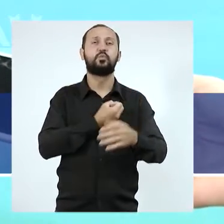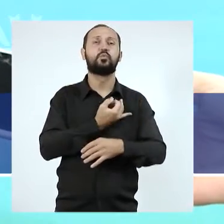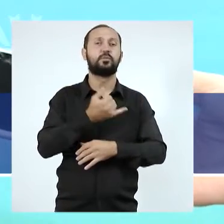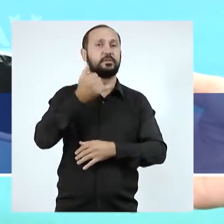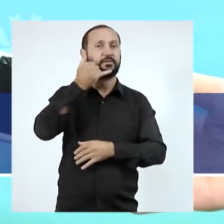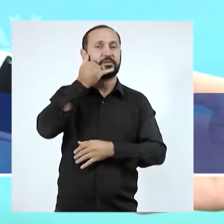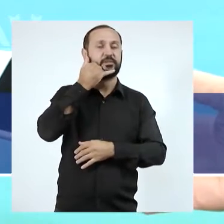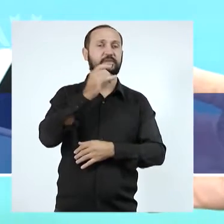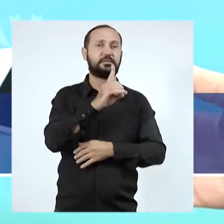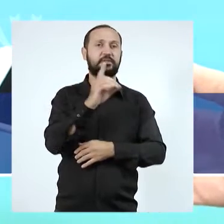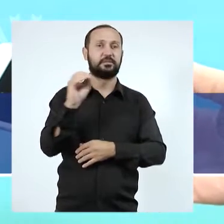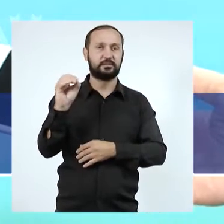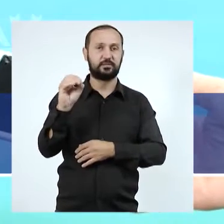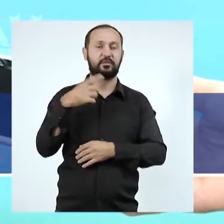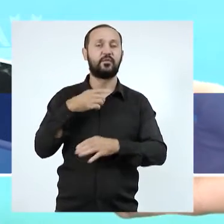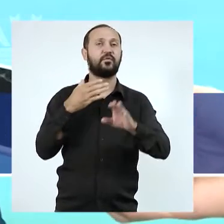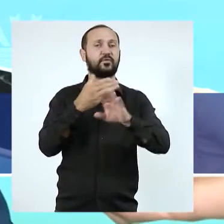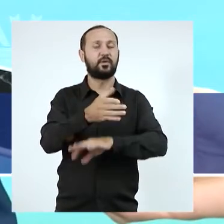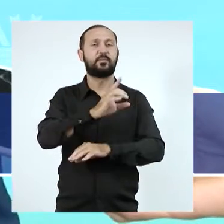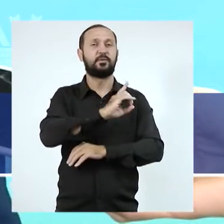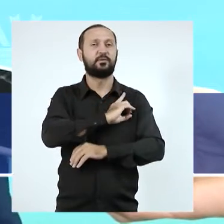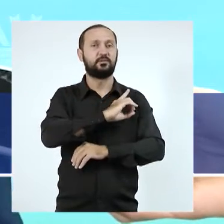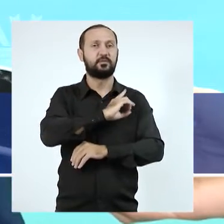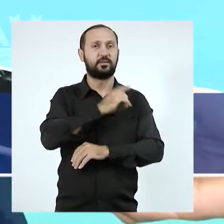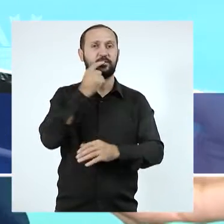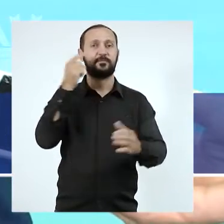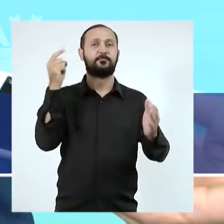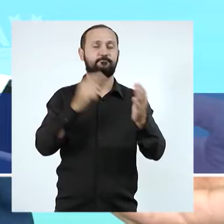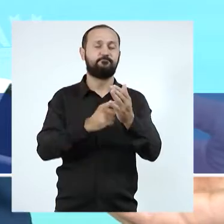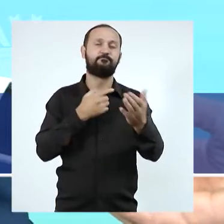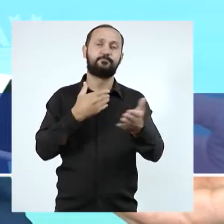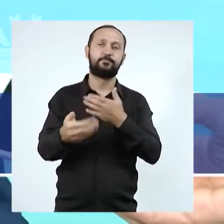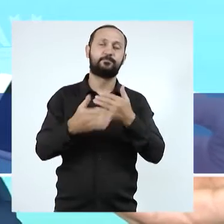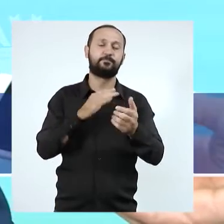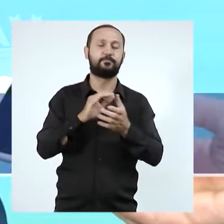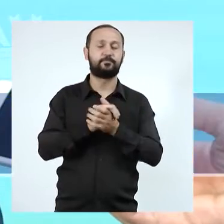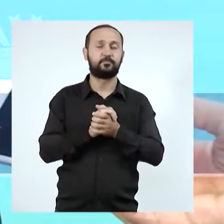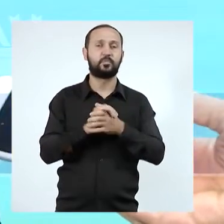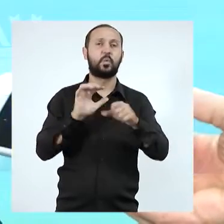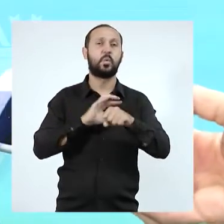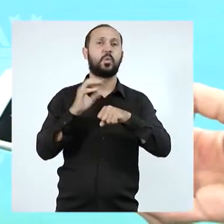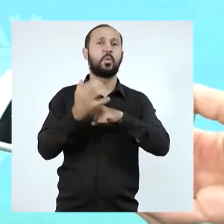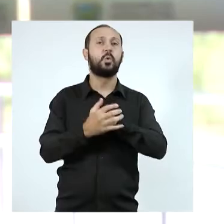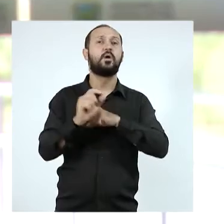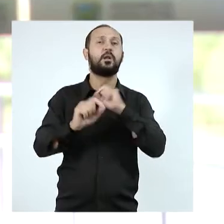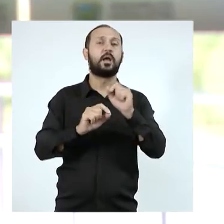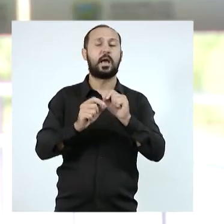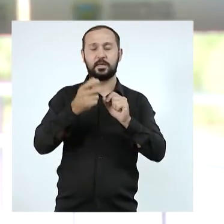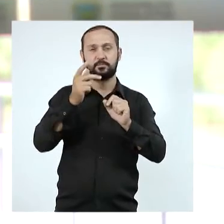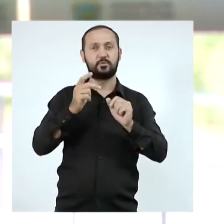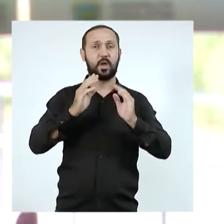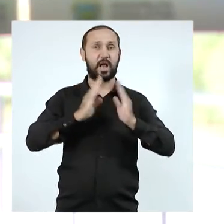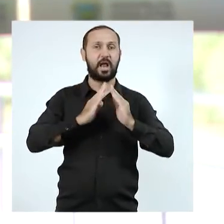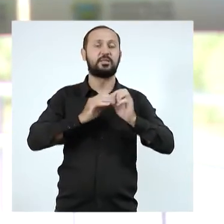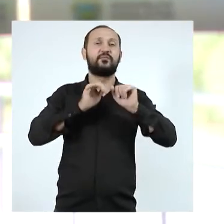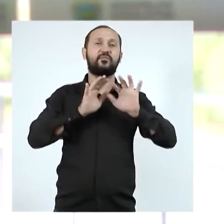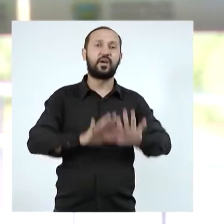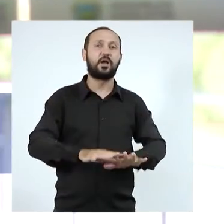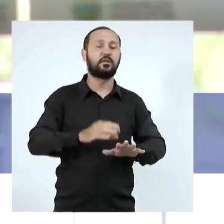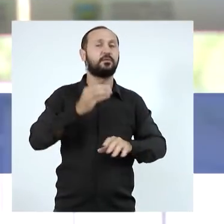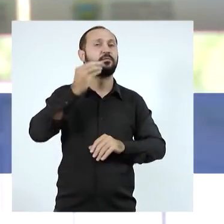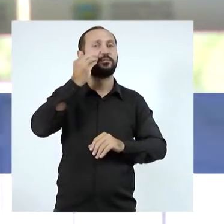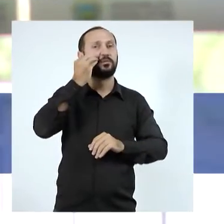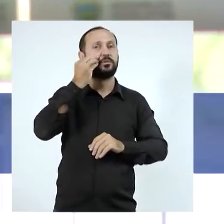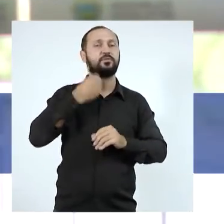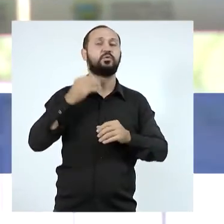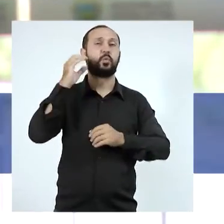pessoas denunciem no Disque 100 ou então vá a alguma delegacia ou denuncie de alguma forma. Com o coronavírus, muitas pessoas têm